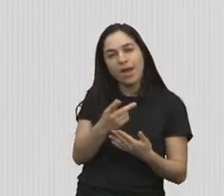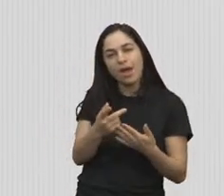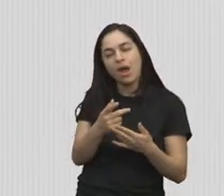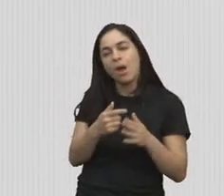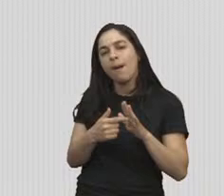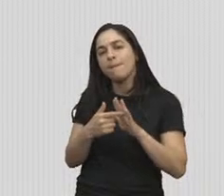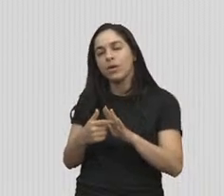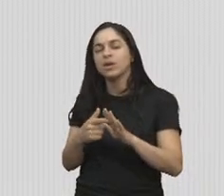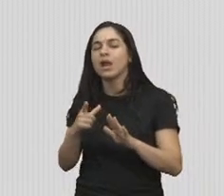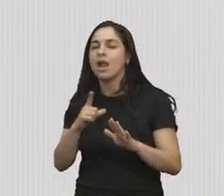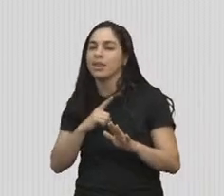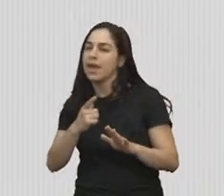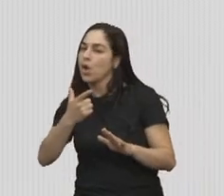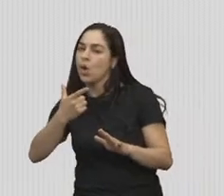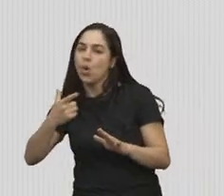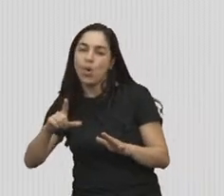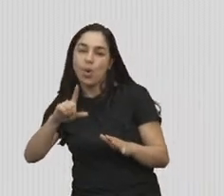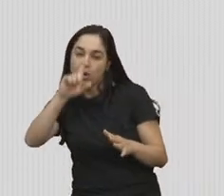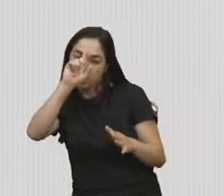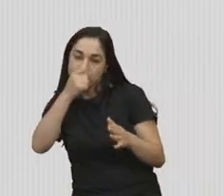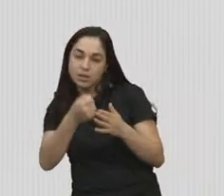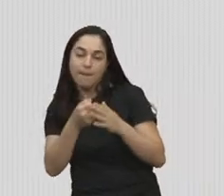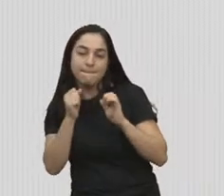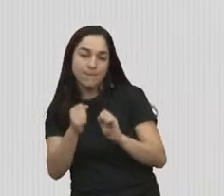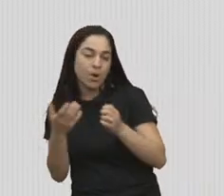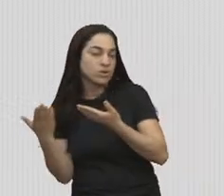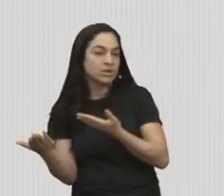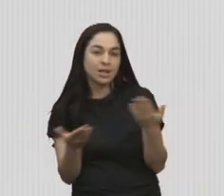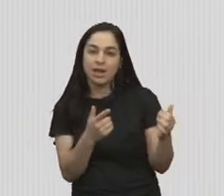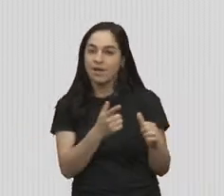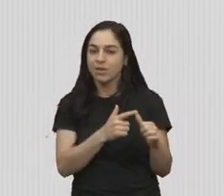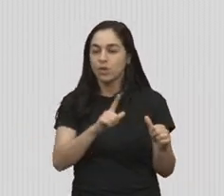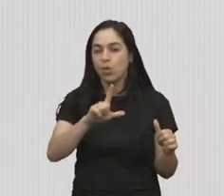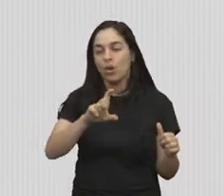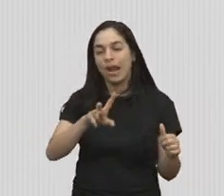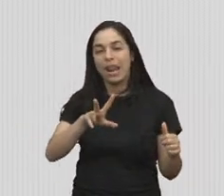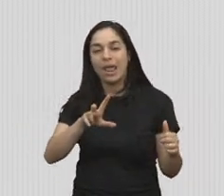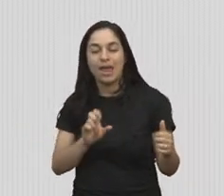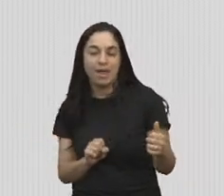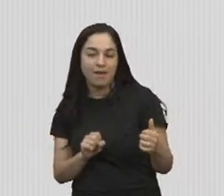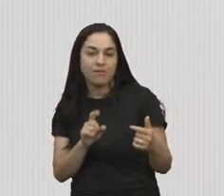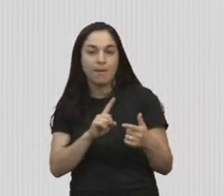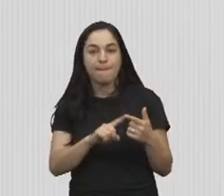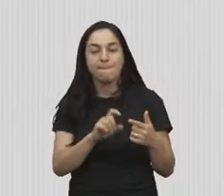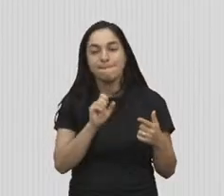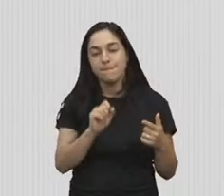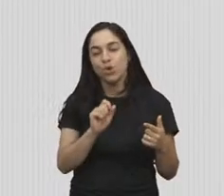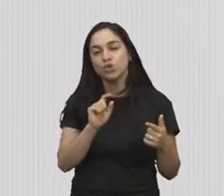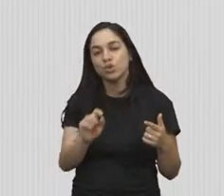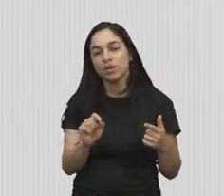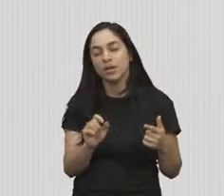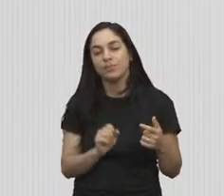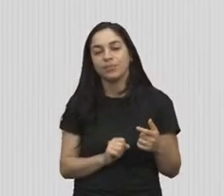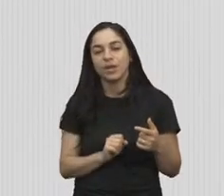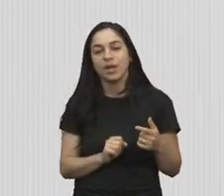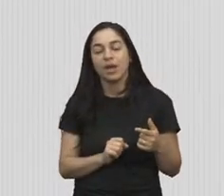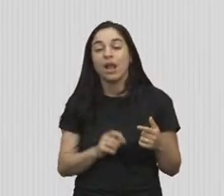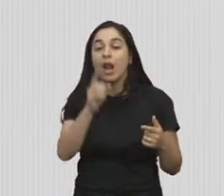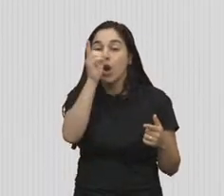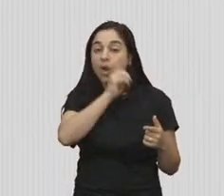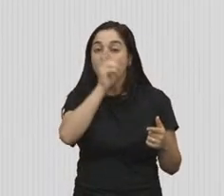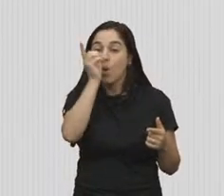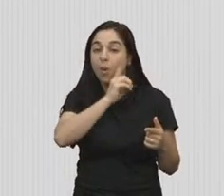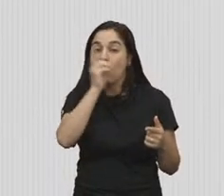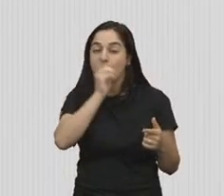ela tem outras opções, que ela pode levar no leve, de que ela pode entregar esses resíduos, inclusive nos